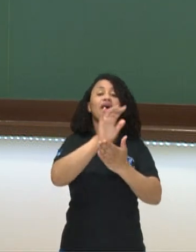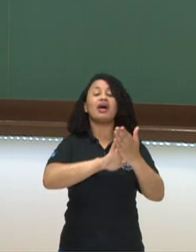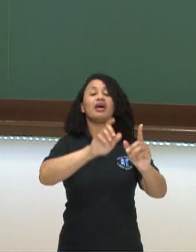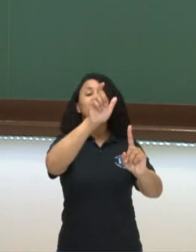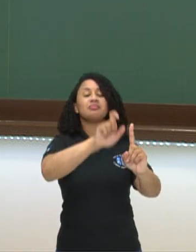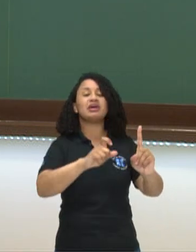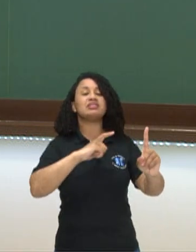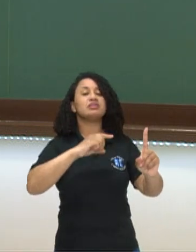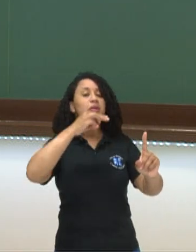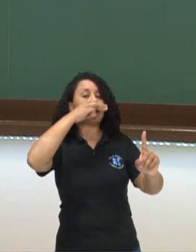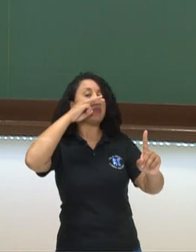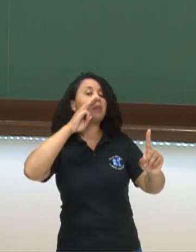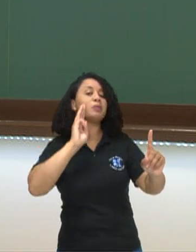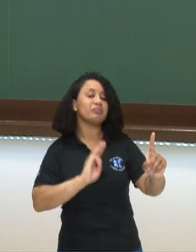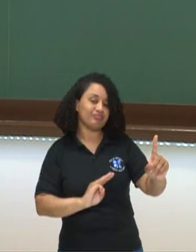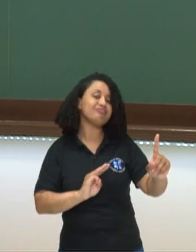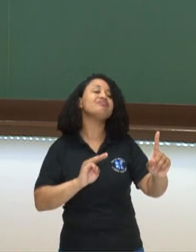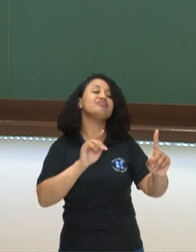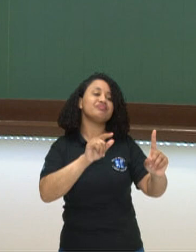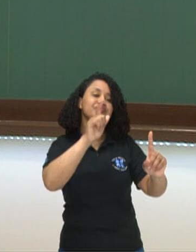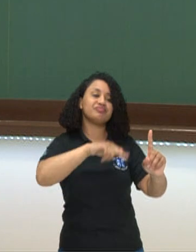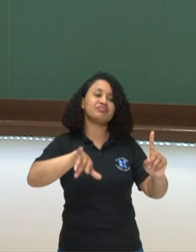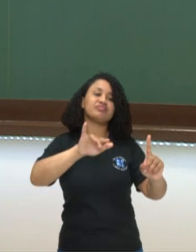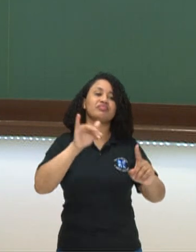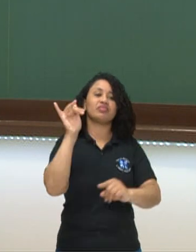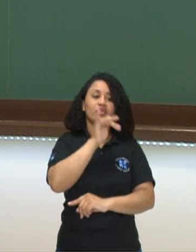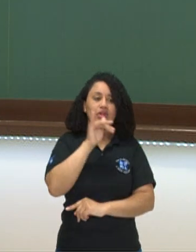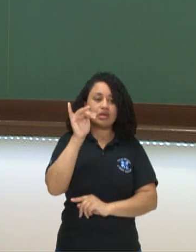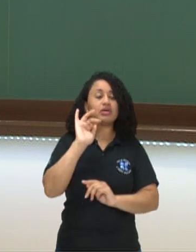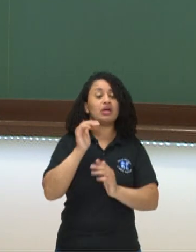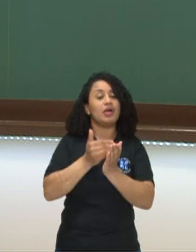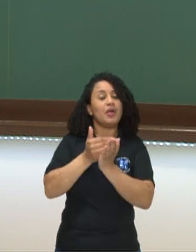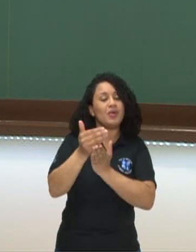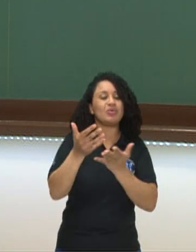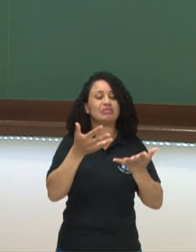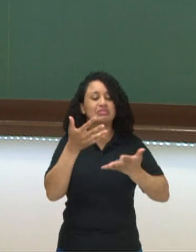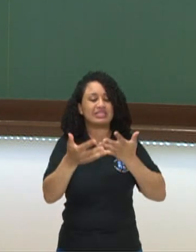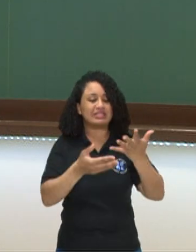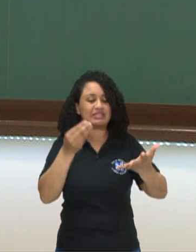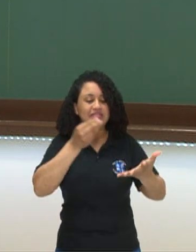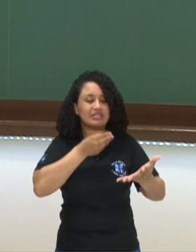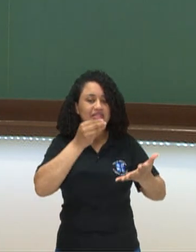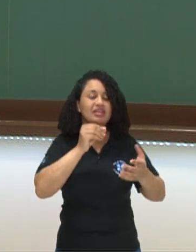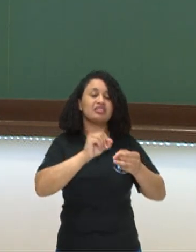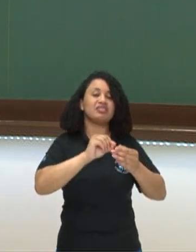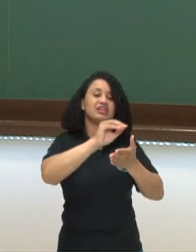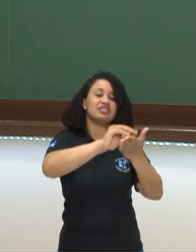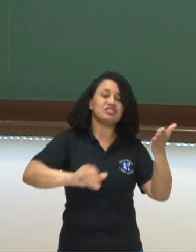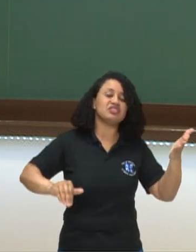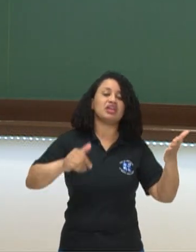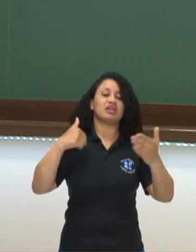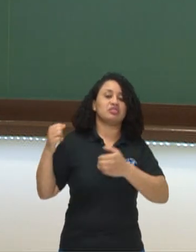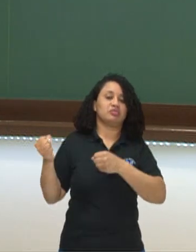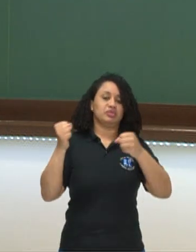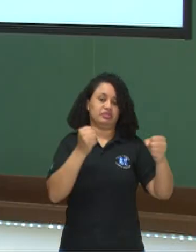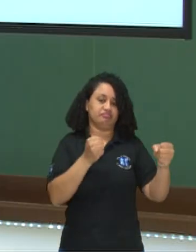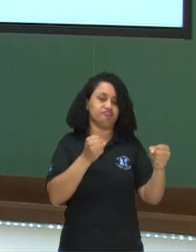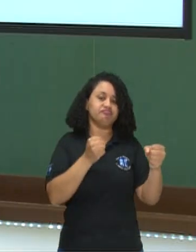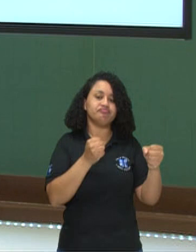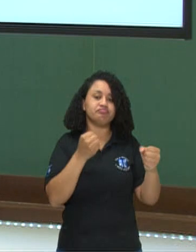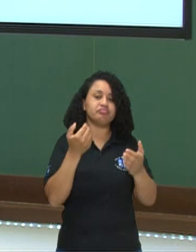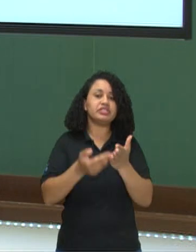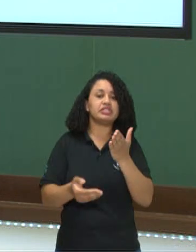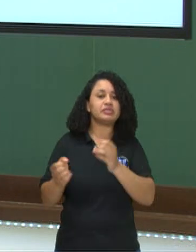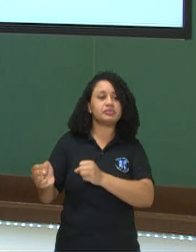do Mussolini perante os italianos. É o início do desgaste que depois levou à sua retirada do poder.